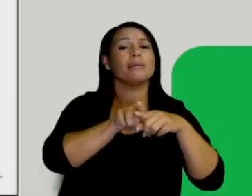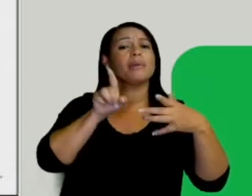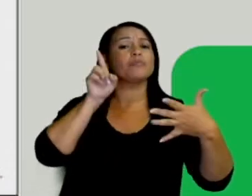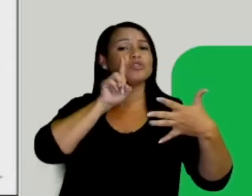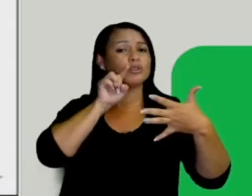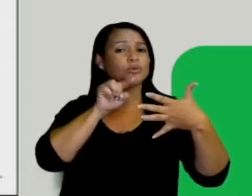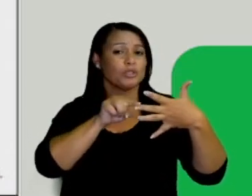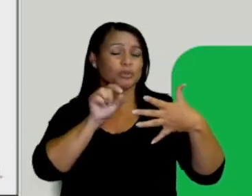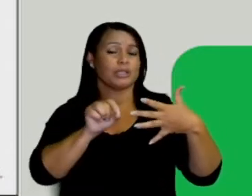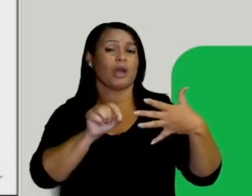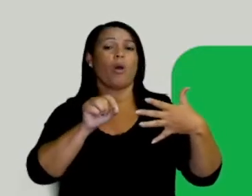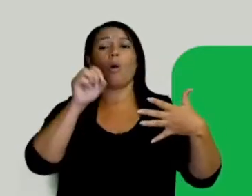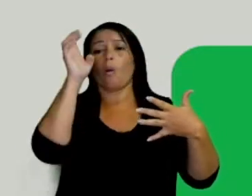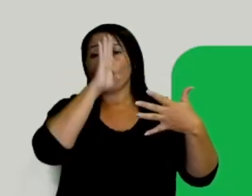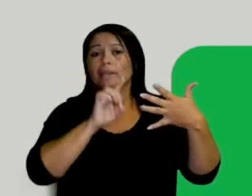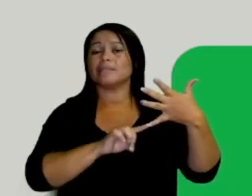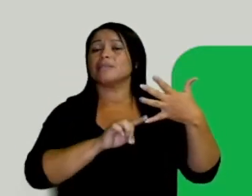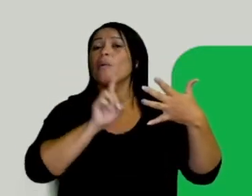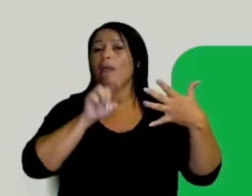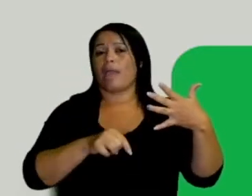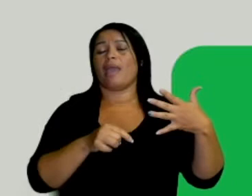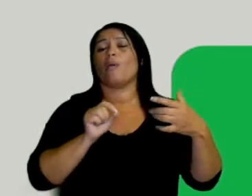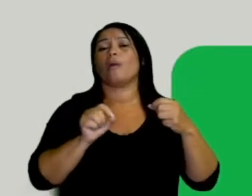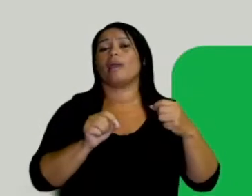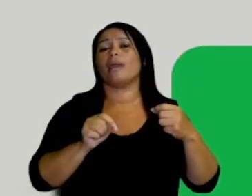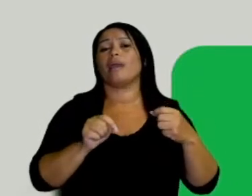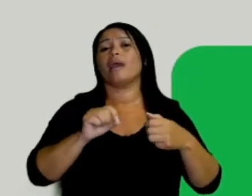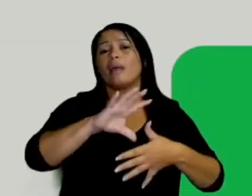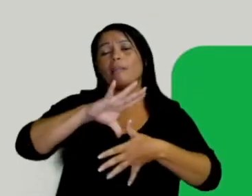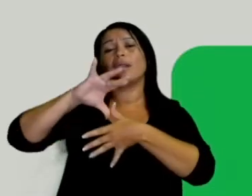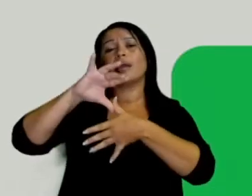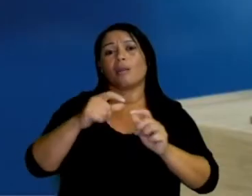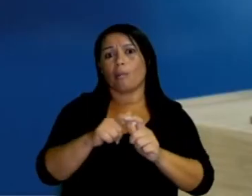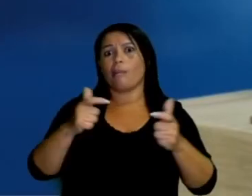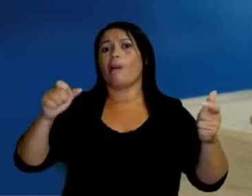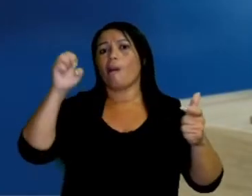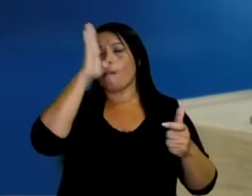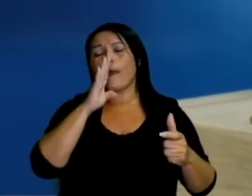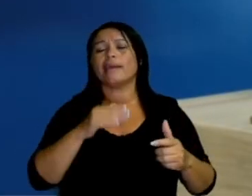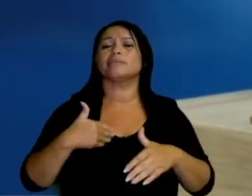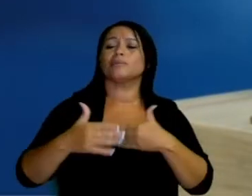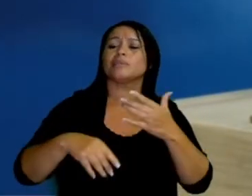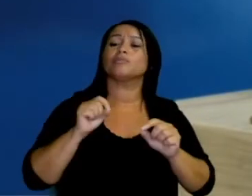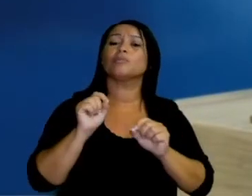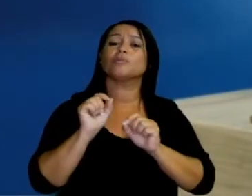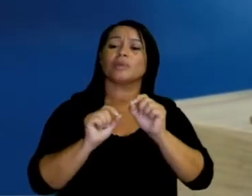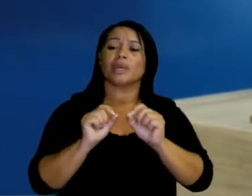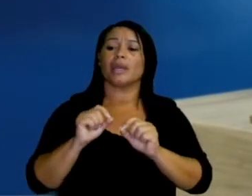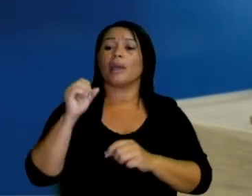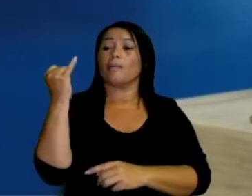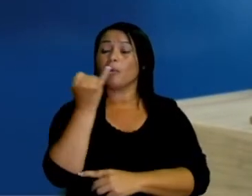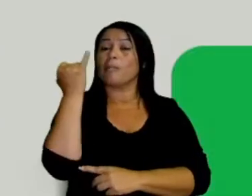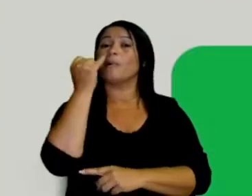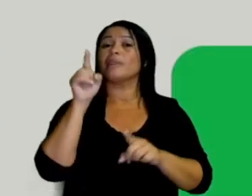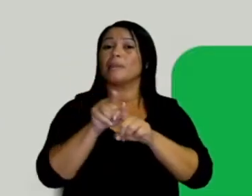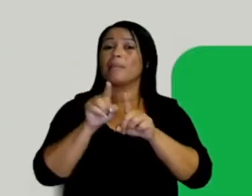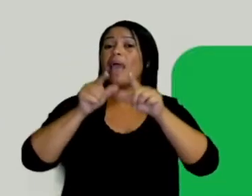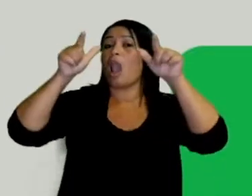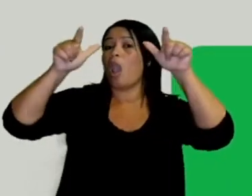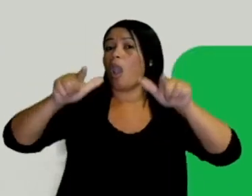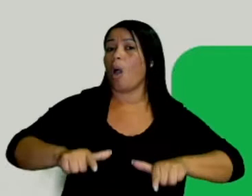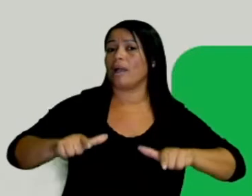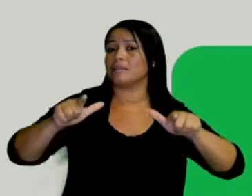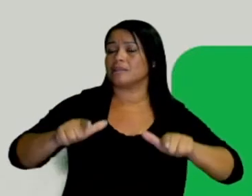maior país, tá? Seguimos. Uma outra importante questão relacionada ao Brasil é sua localização.